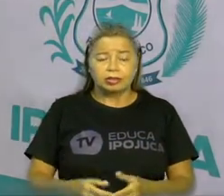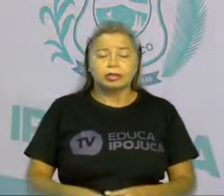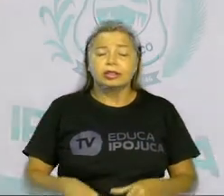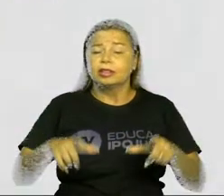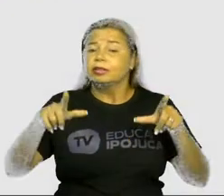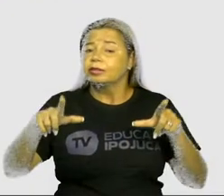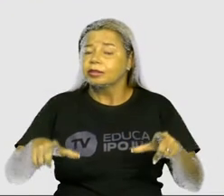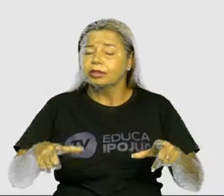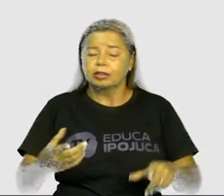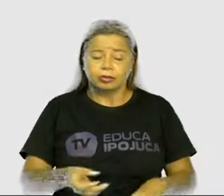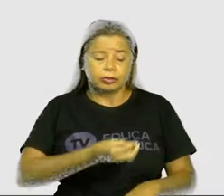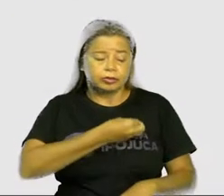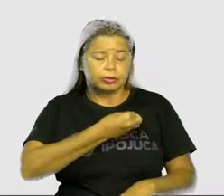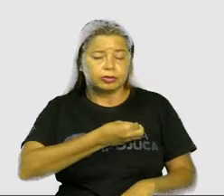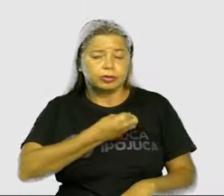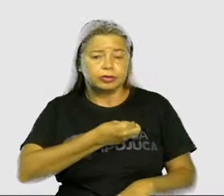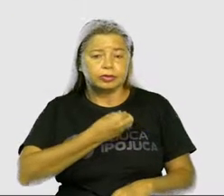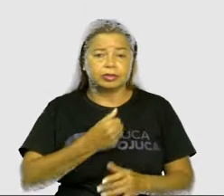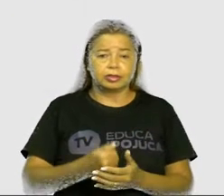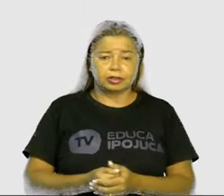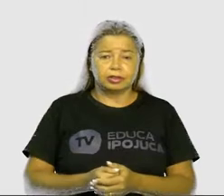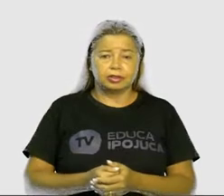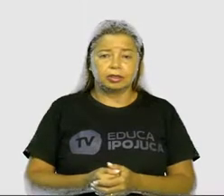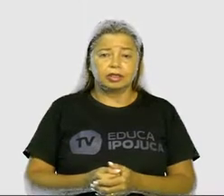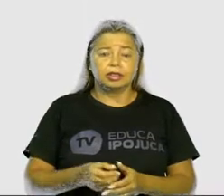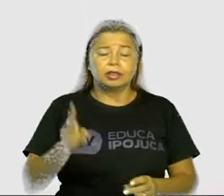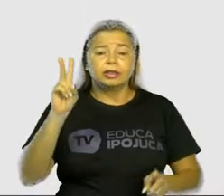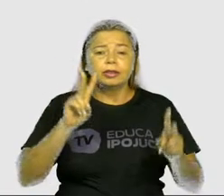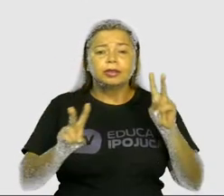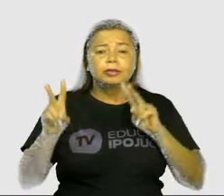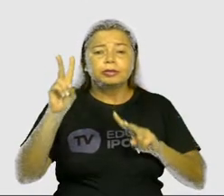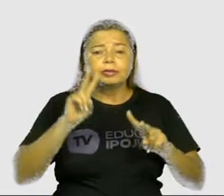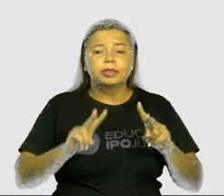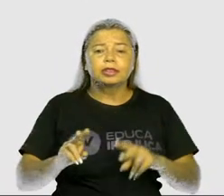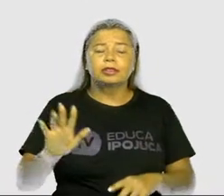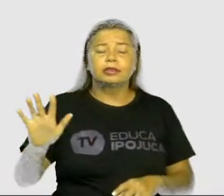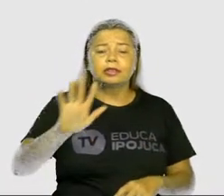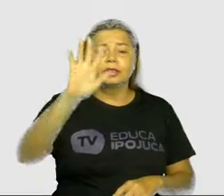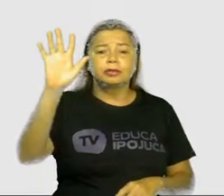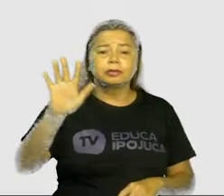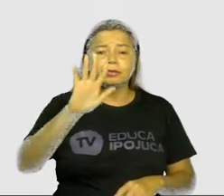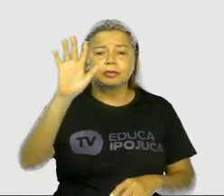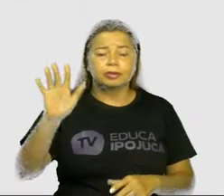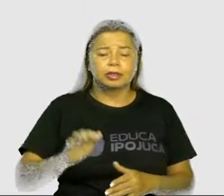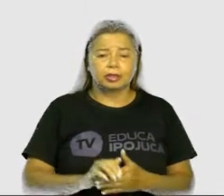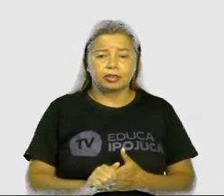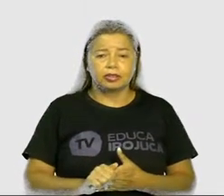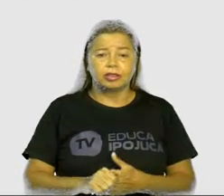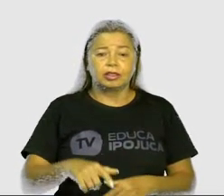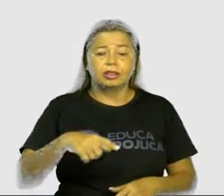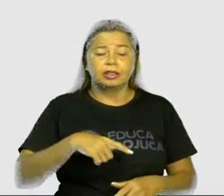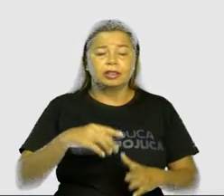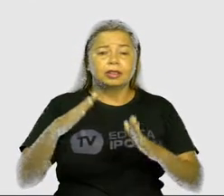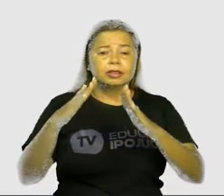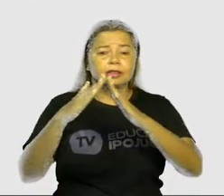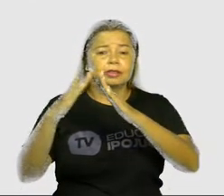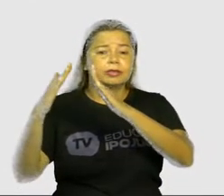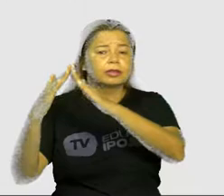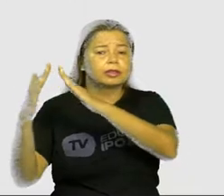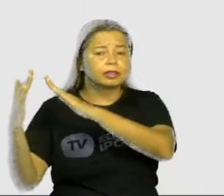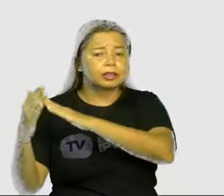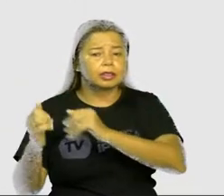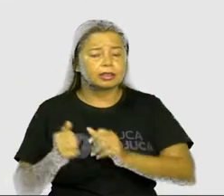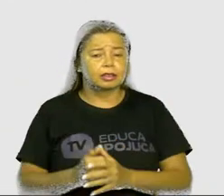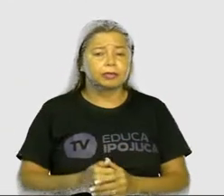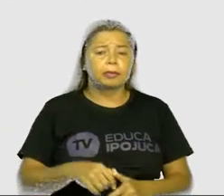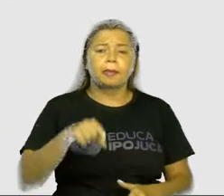aqui nesta imagem, nós temos algumas casas, né? Isso que são algumas moradias. Vocês sabiam que até as nossas próprias